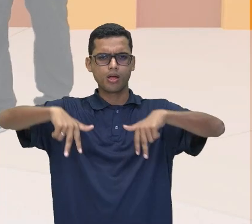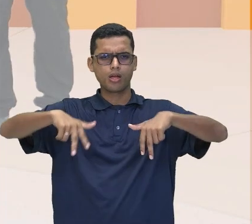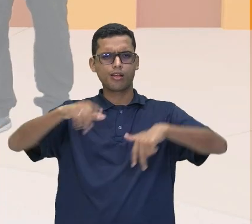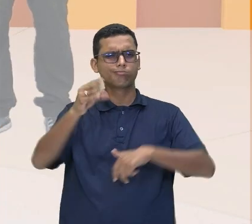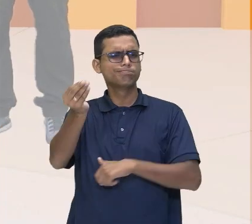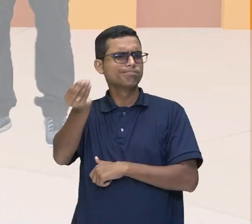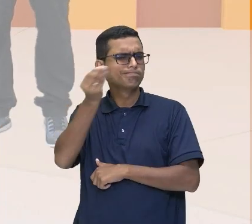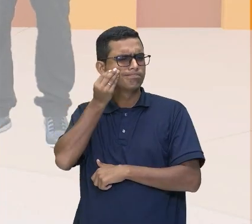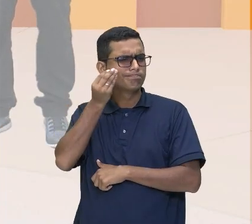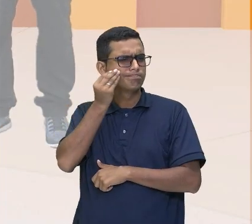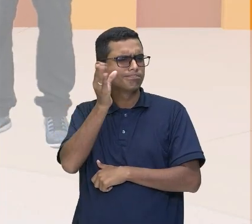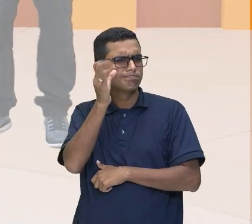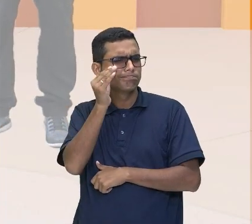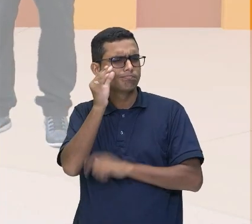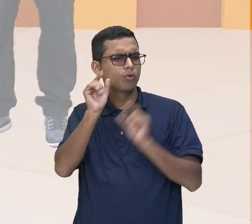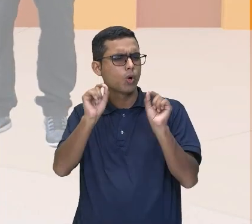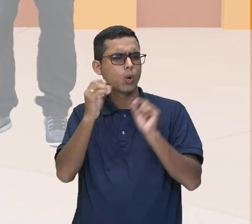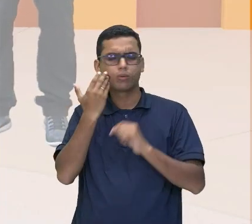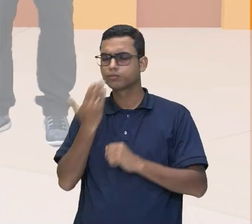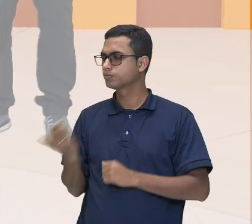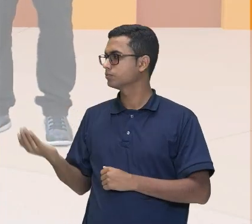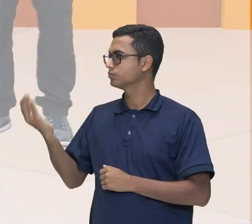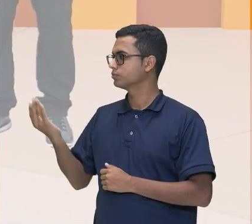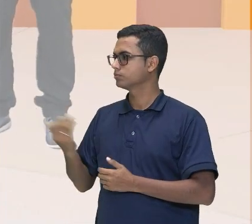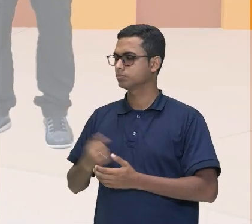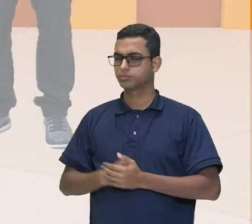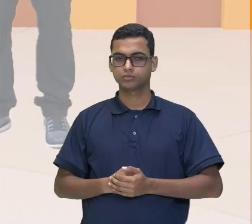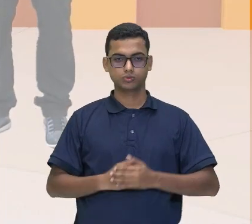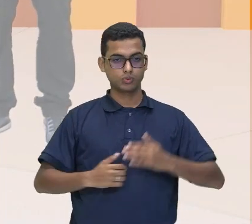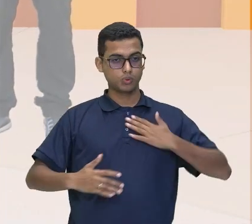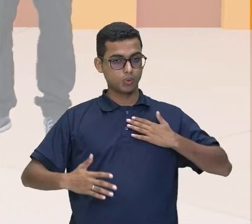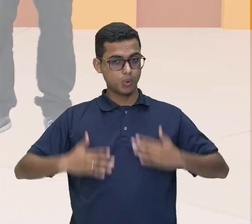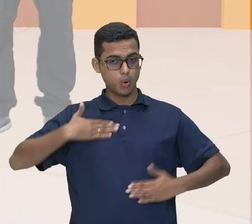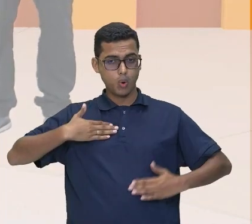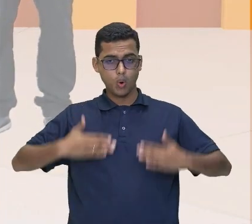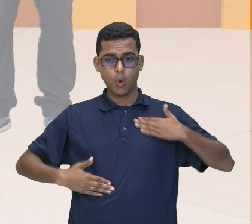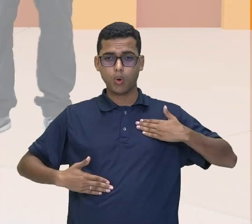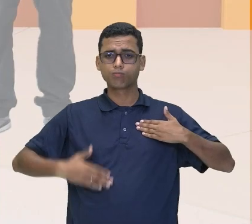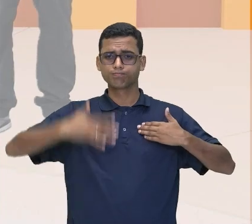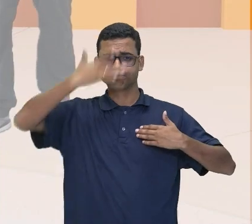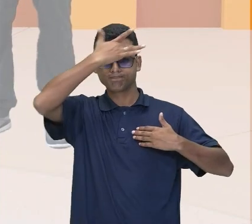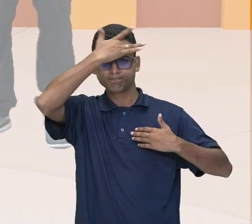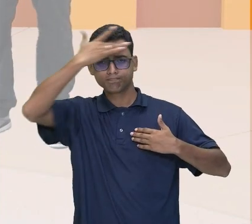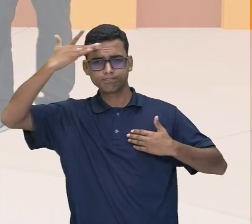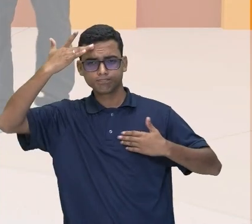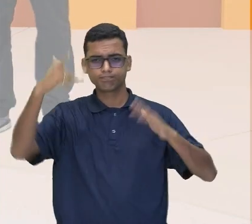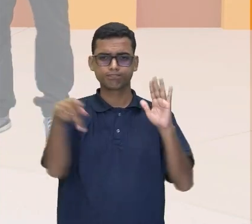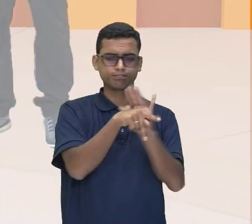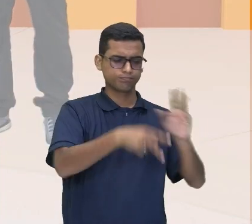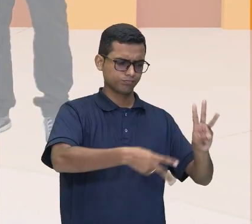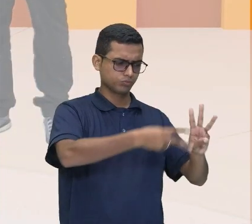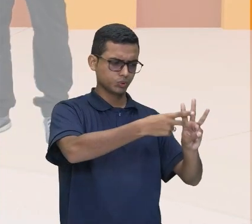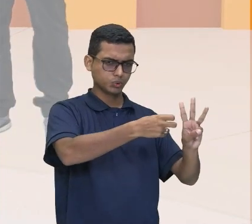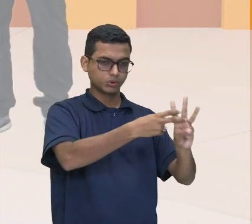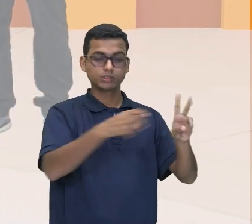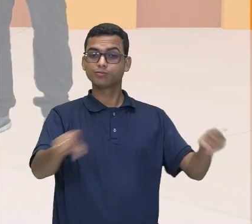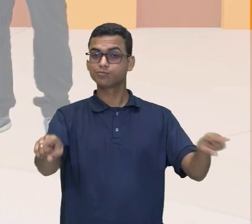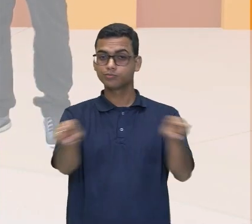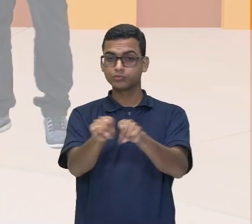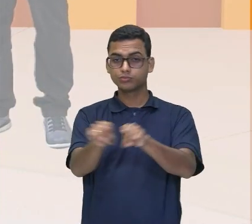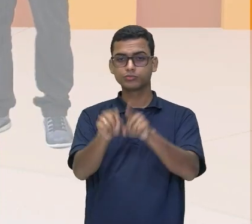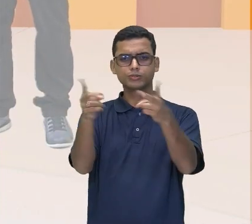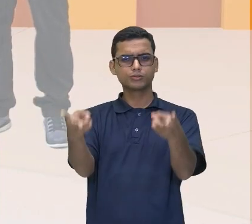Você percebe que, além dos corpos das pessoas aqui nessa dança, você percebe